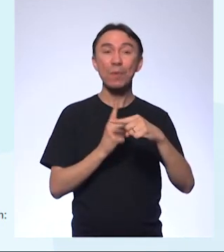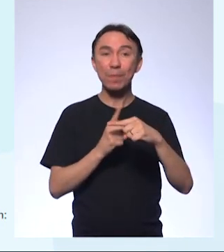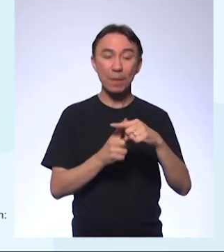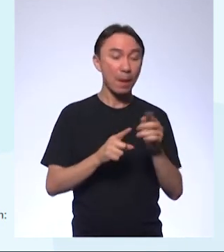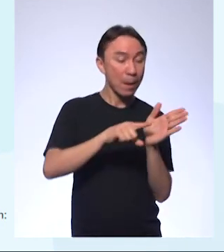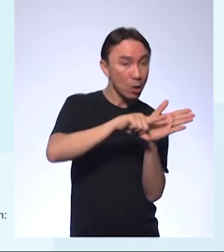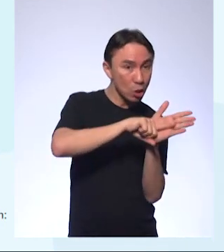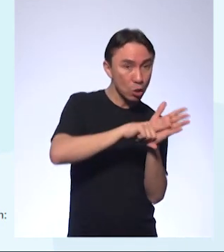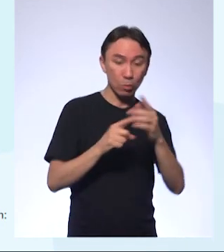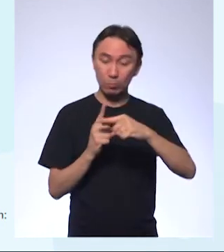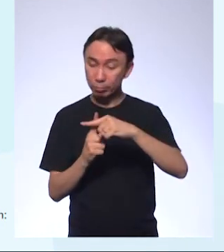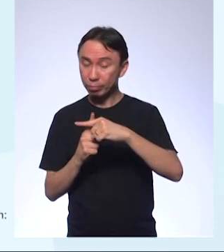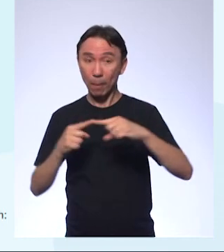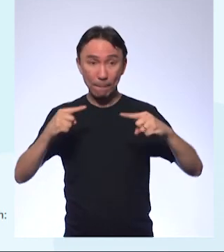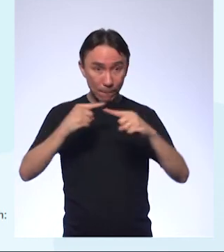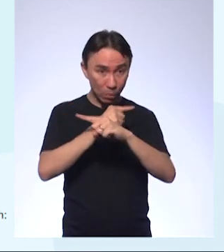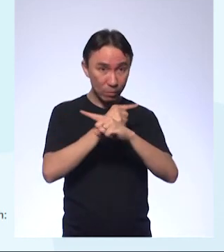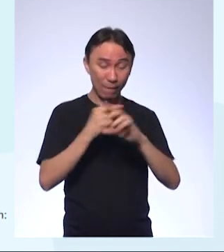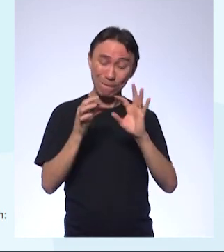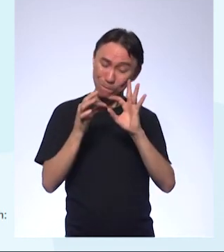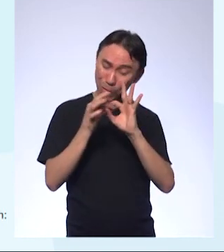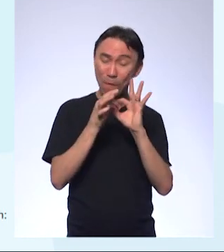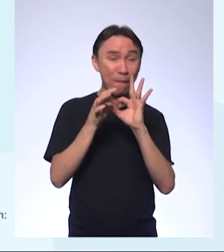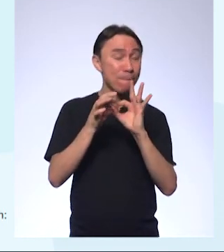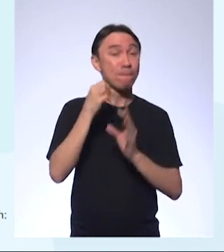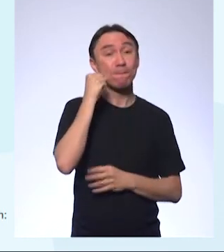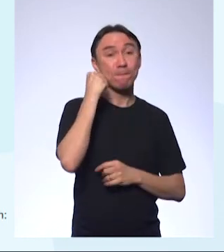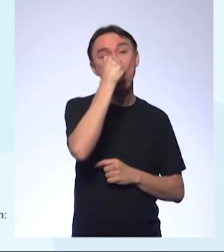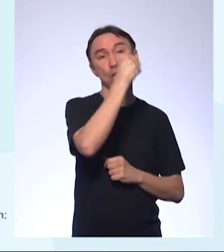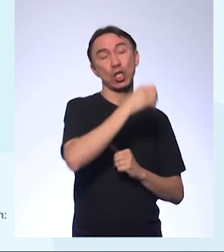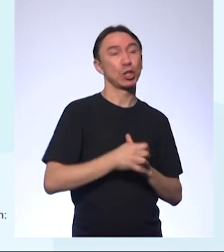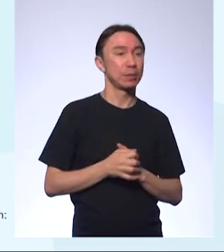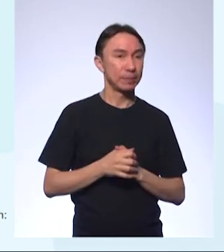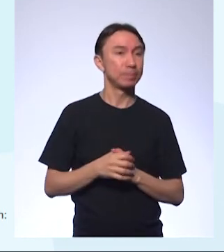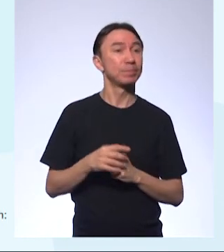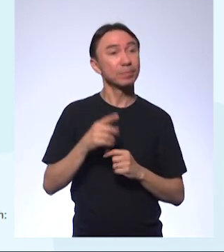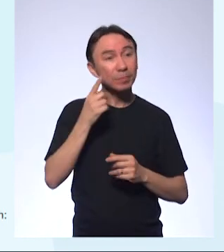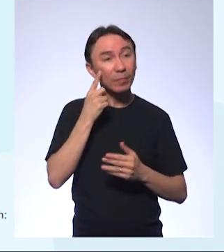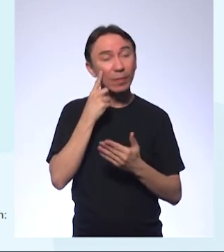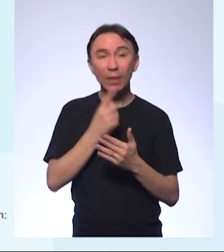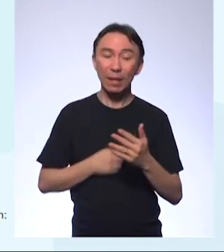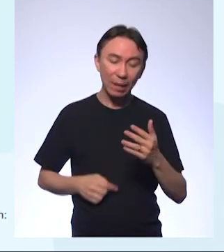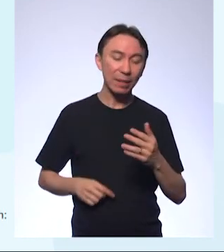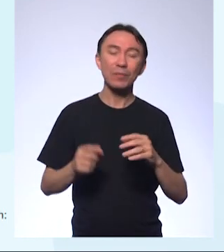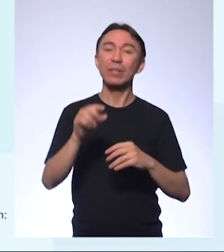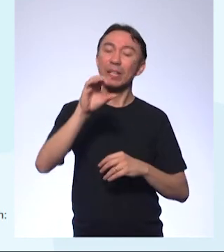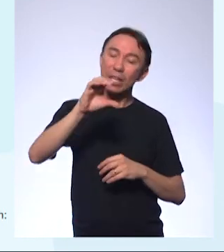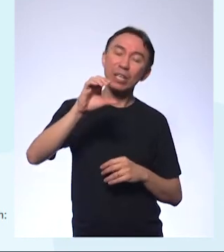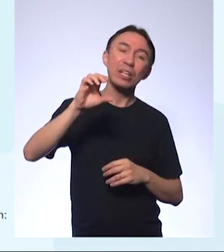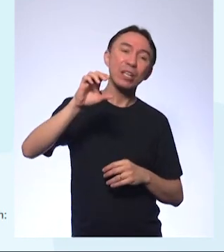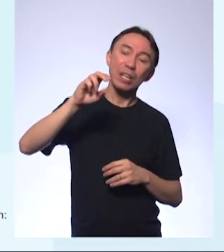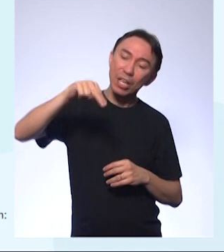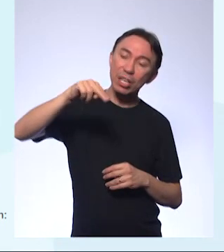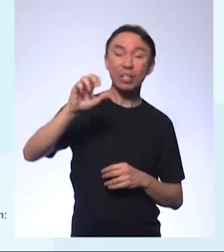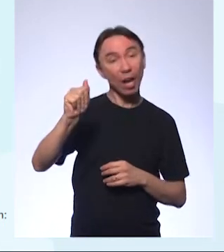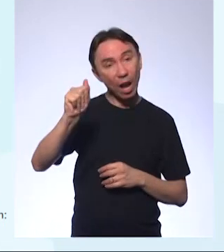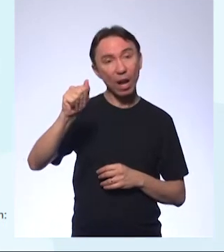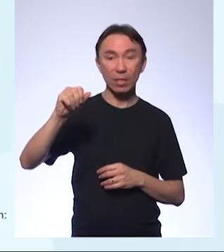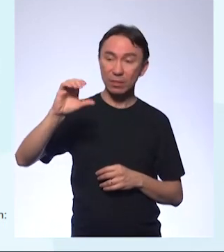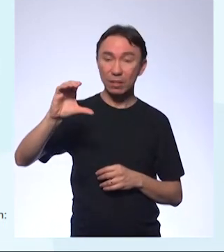ligação muito forte. E ele vai formar esse retículo intercalando Na e Cl. Pode continuar.